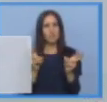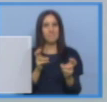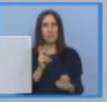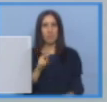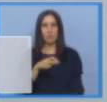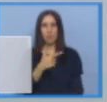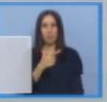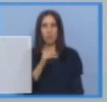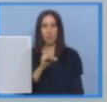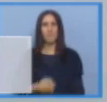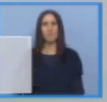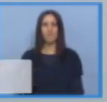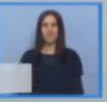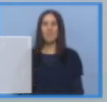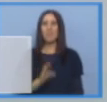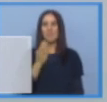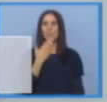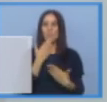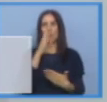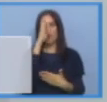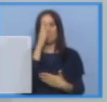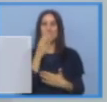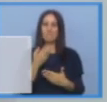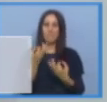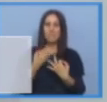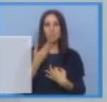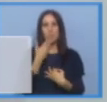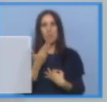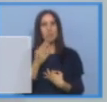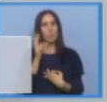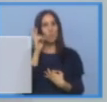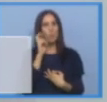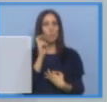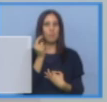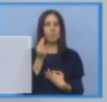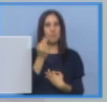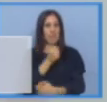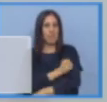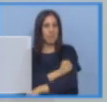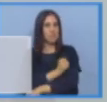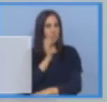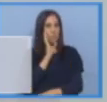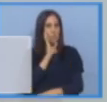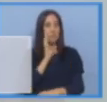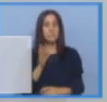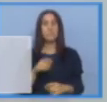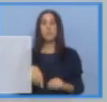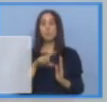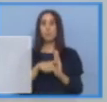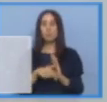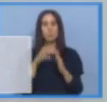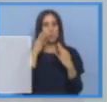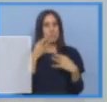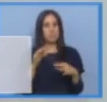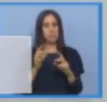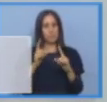hospitalidade e boa tarde a quem nos ouve e vê também lá em casa. O projeto começou de uma forma muito simples.